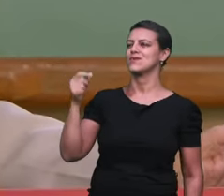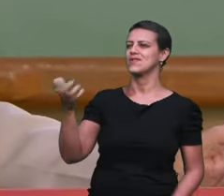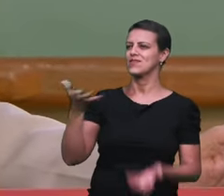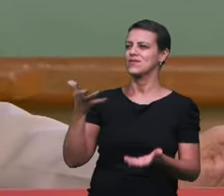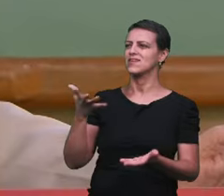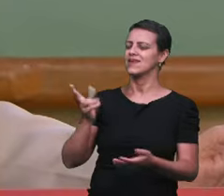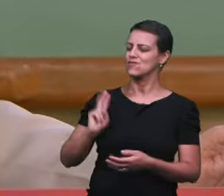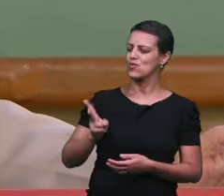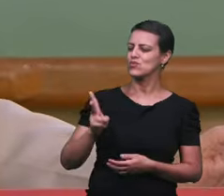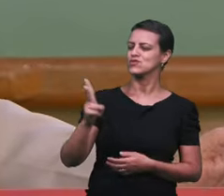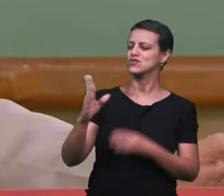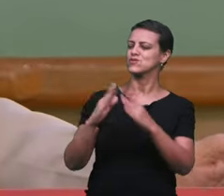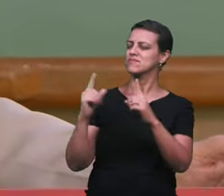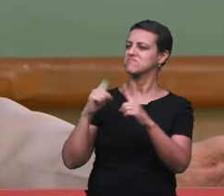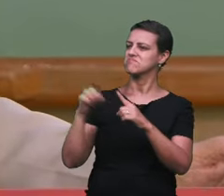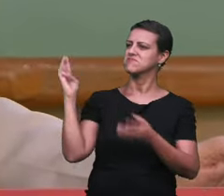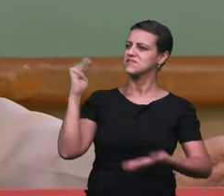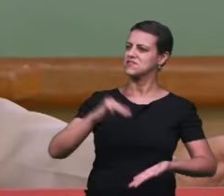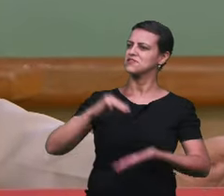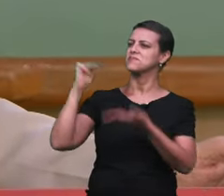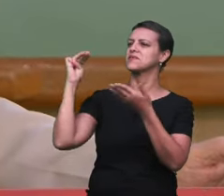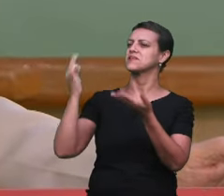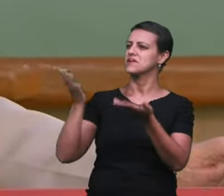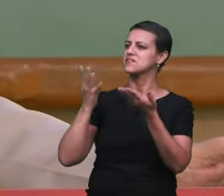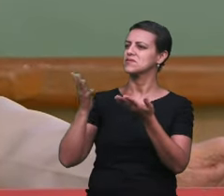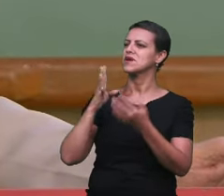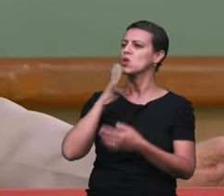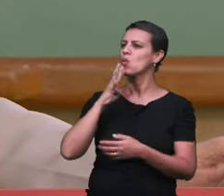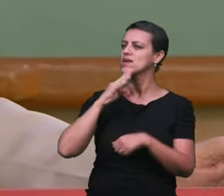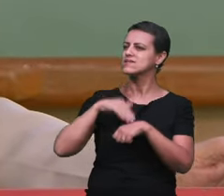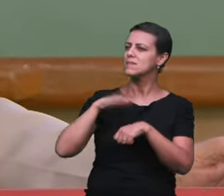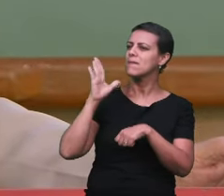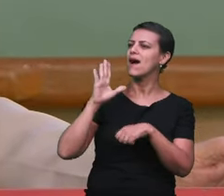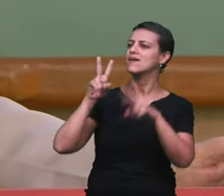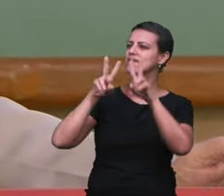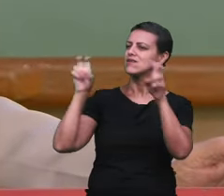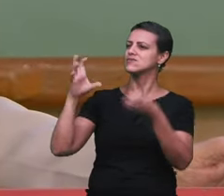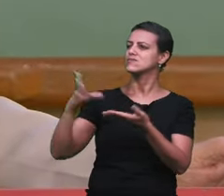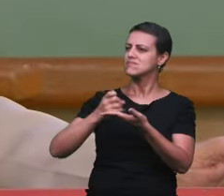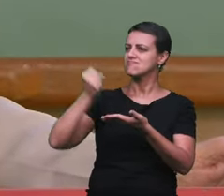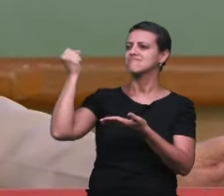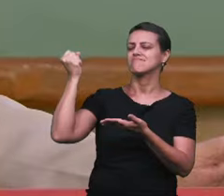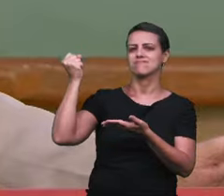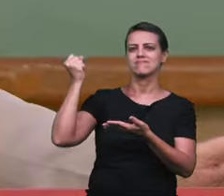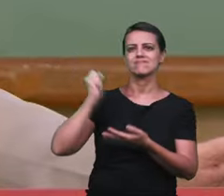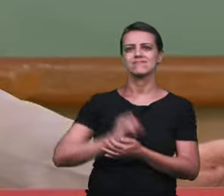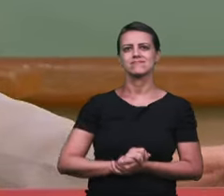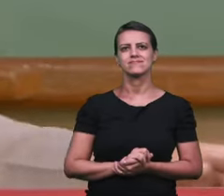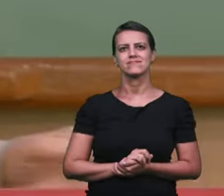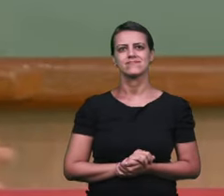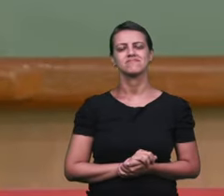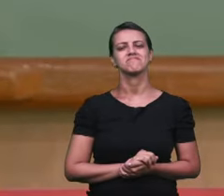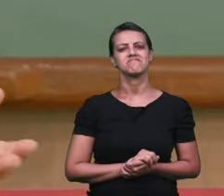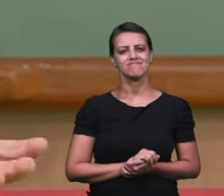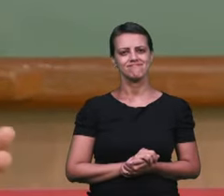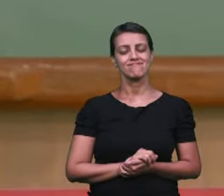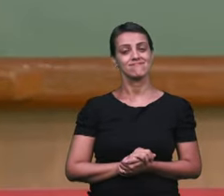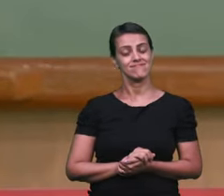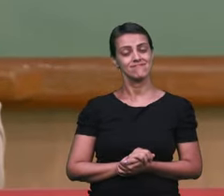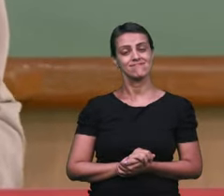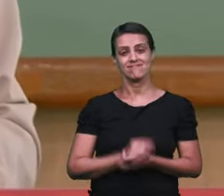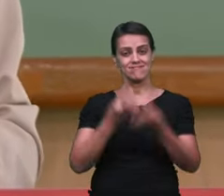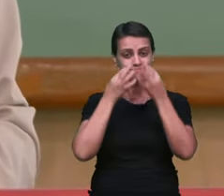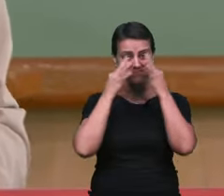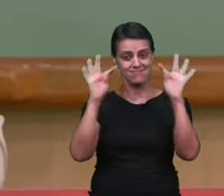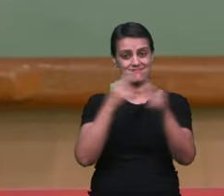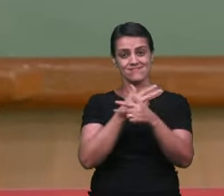igreja para continuar ouvindo a respeito deste assunto, porque foi muito profundo para a vida dela. Louvado seja o Senhor. São testemunhos